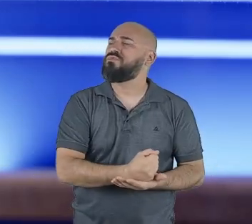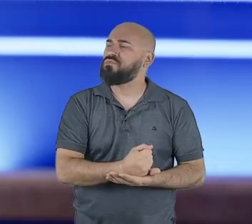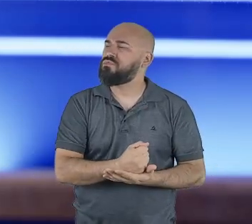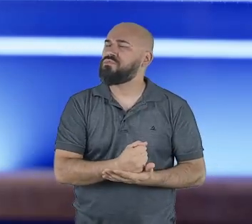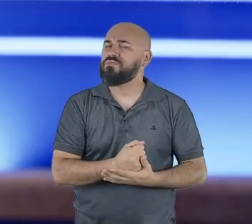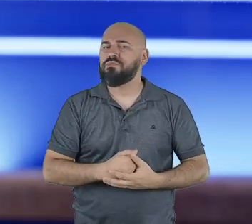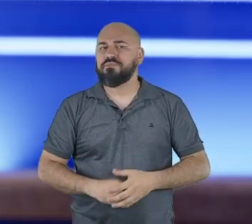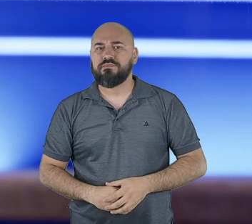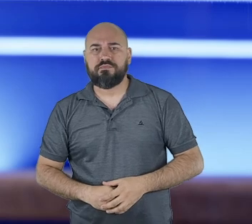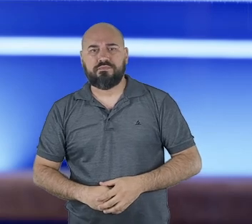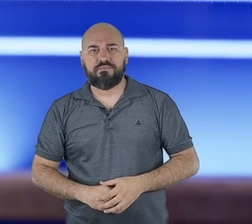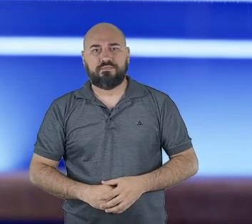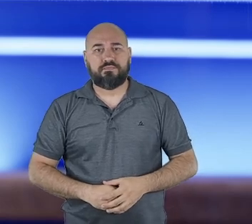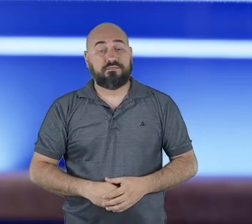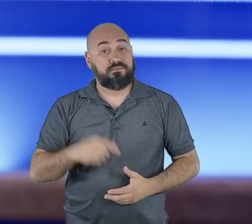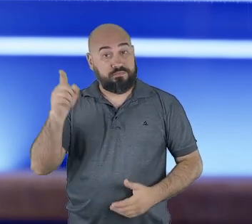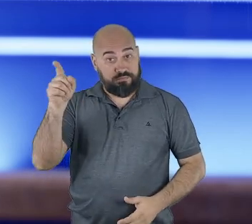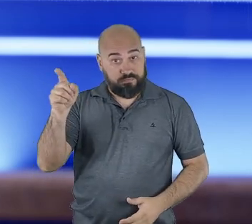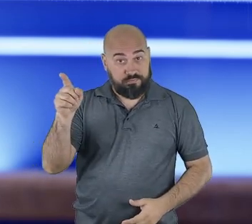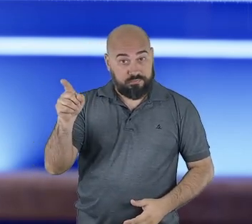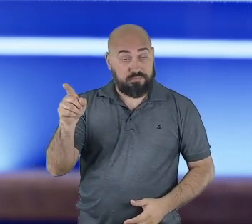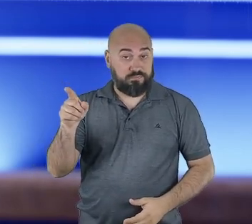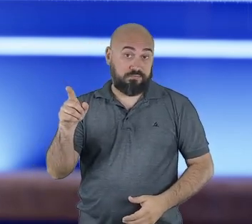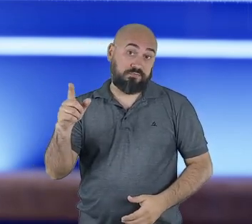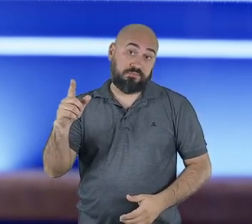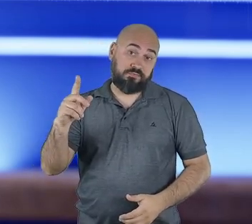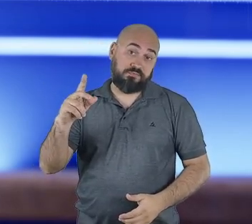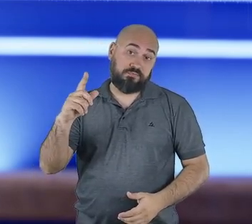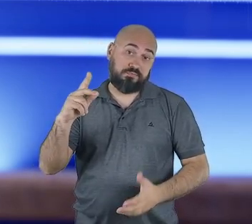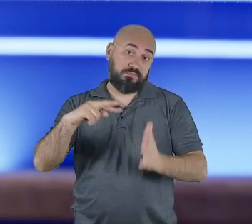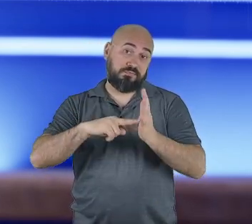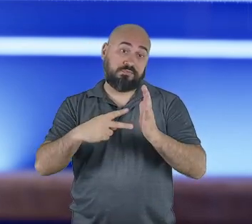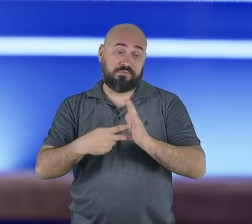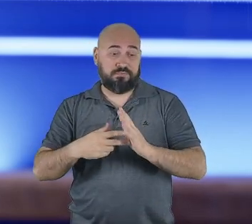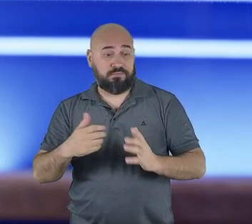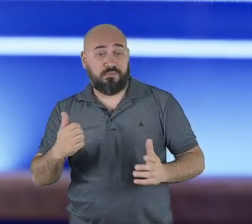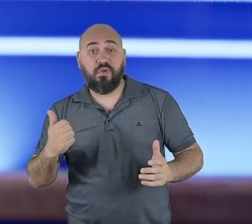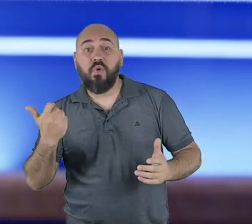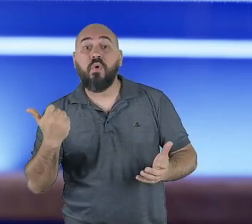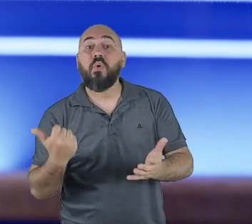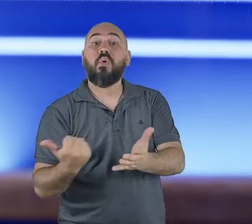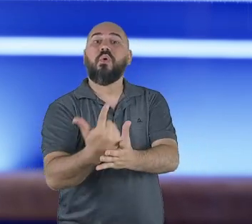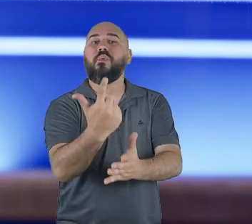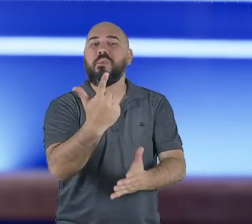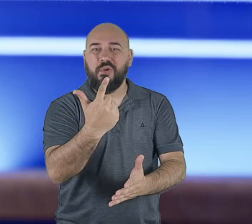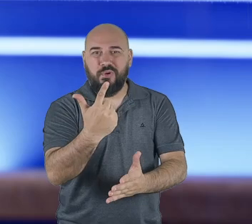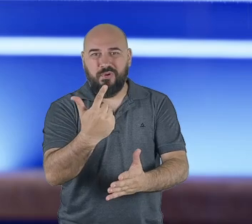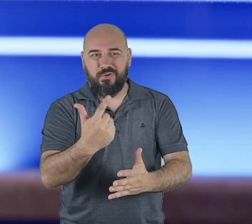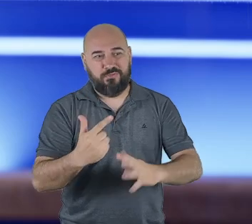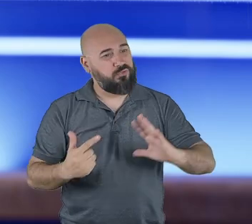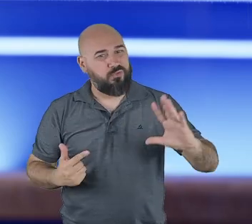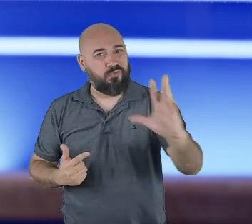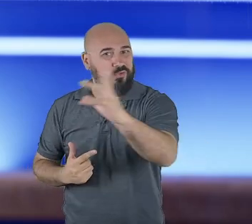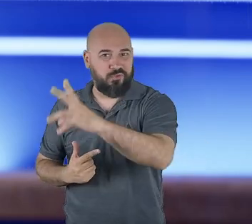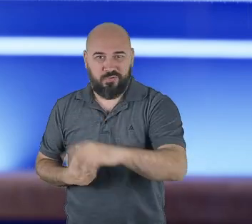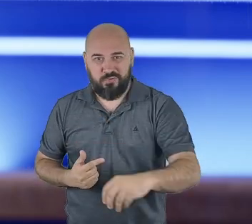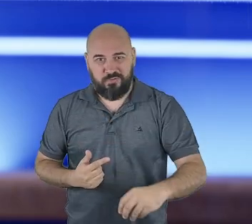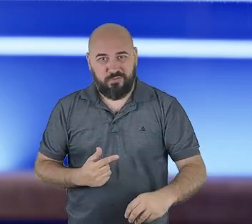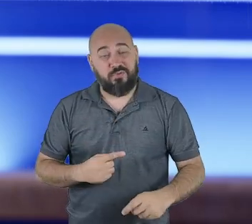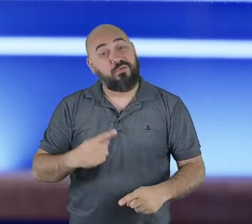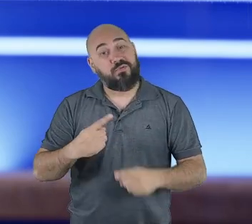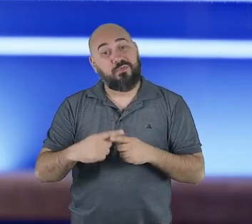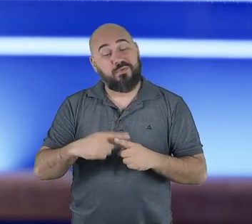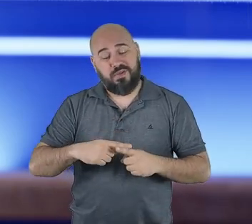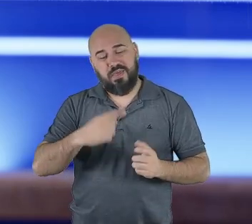significa ser comprado. E foi exatamente isso o que aconteceu